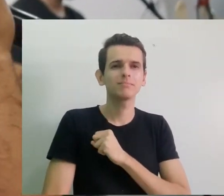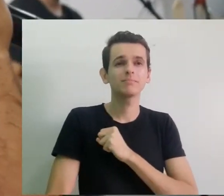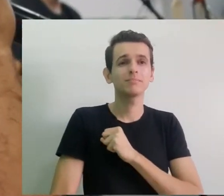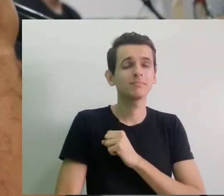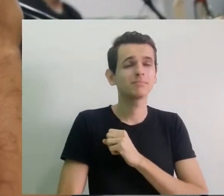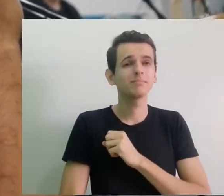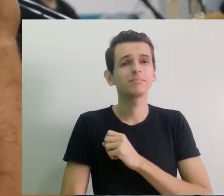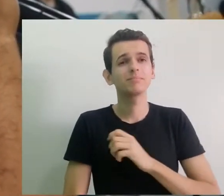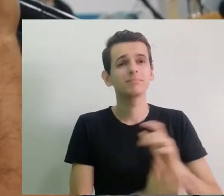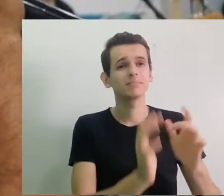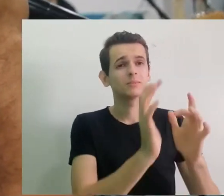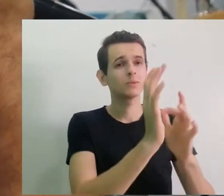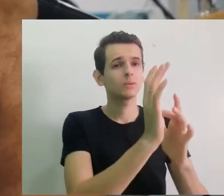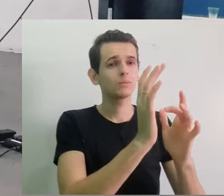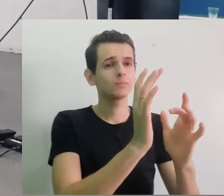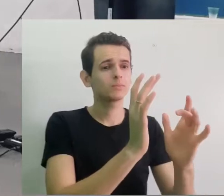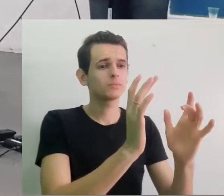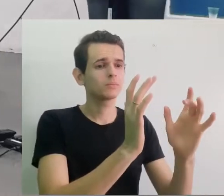teu